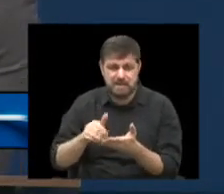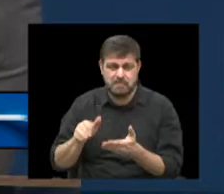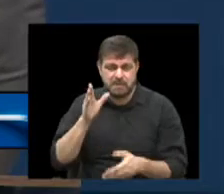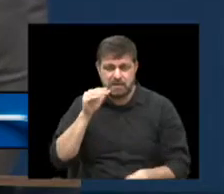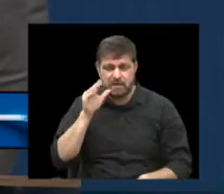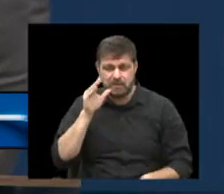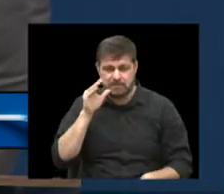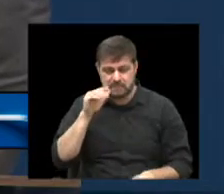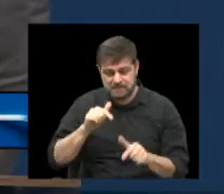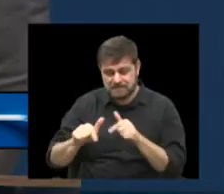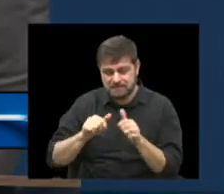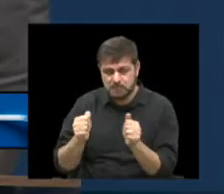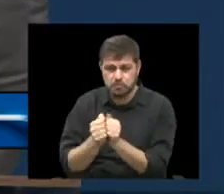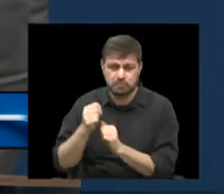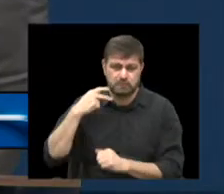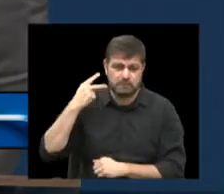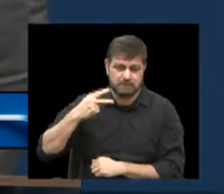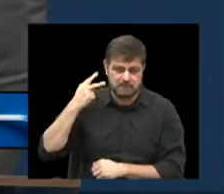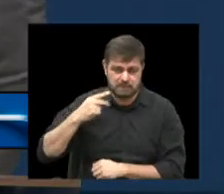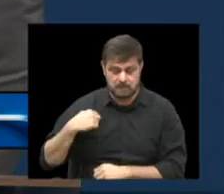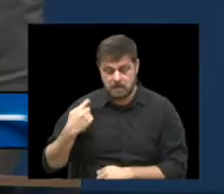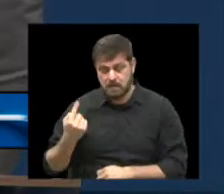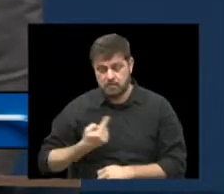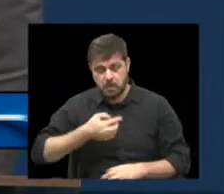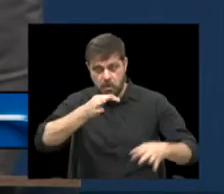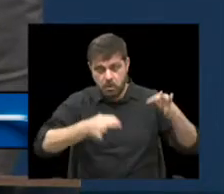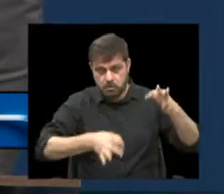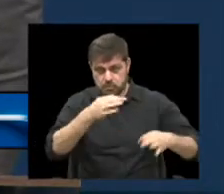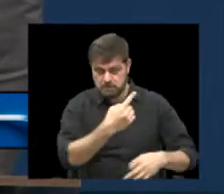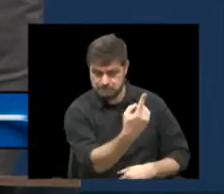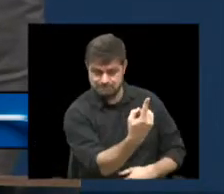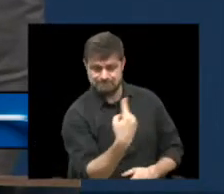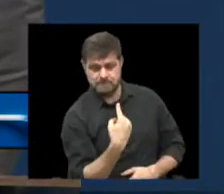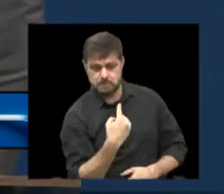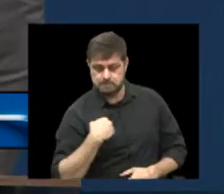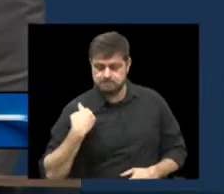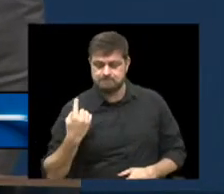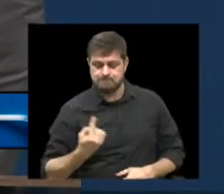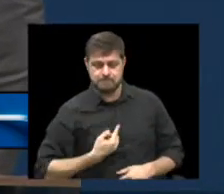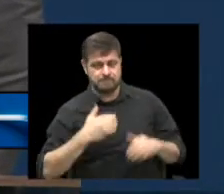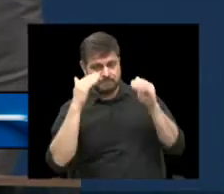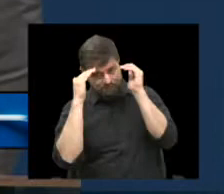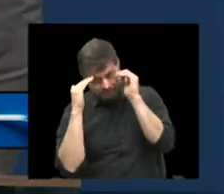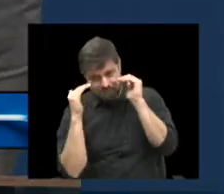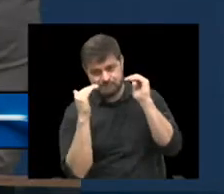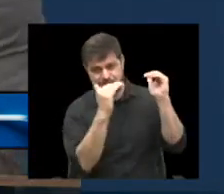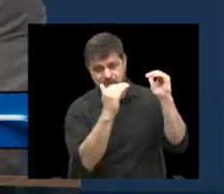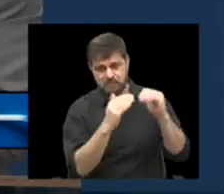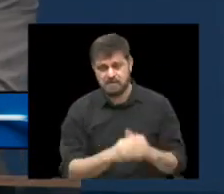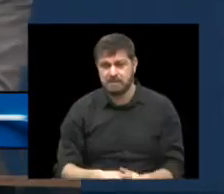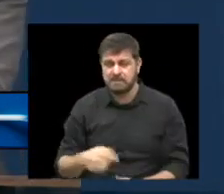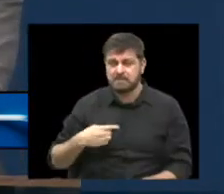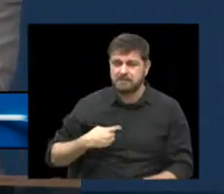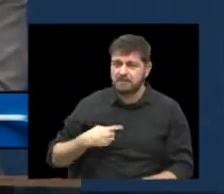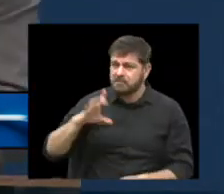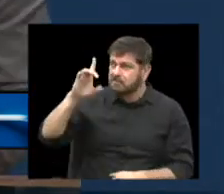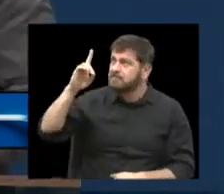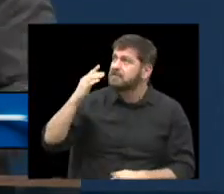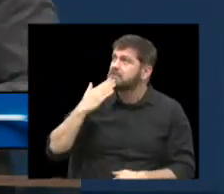passa por uma decisão jurídica e que peço que Deus nos dê